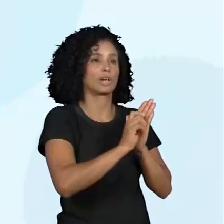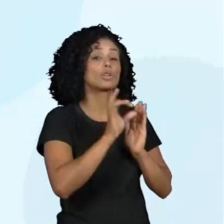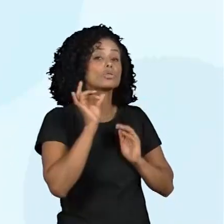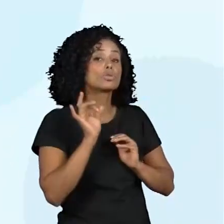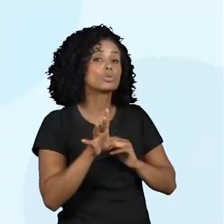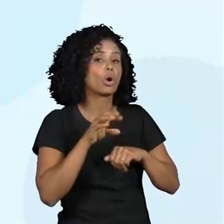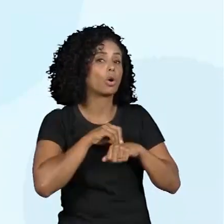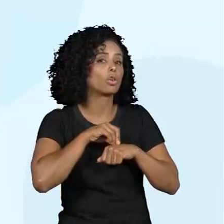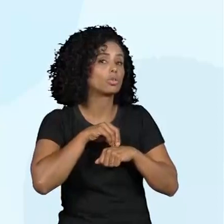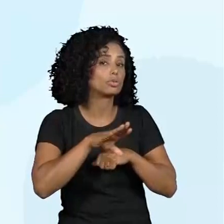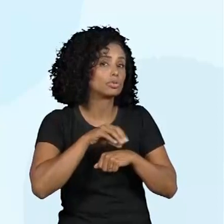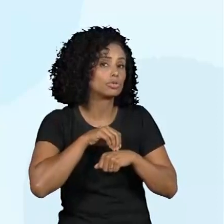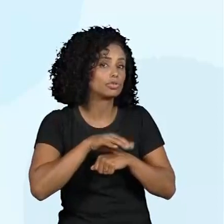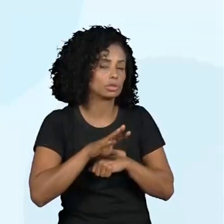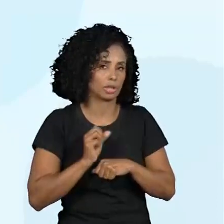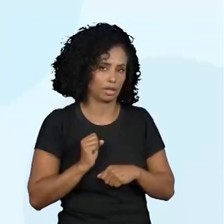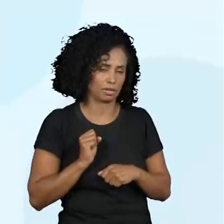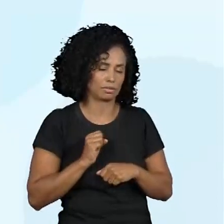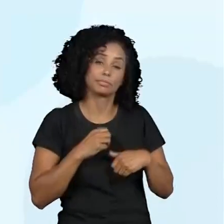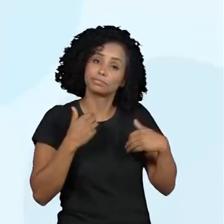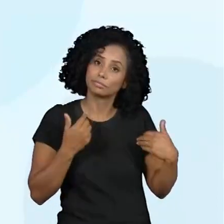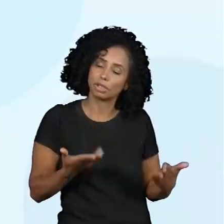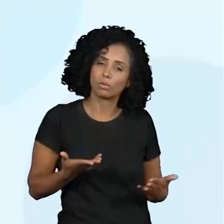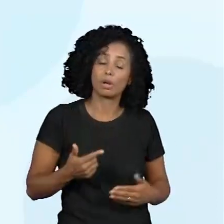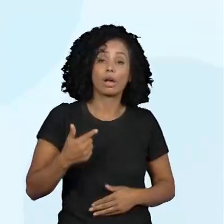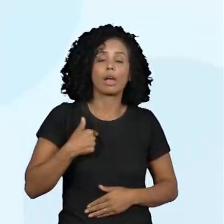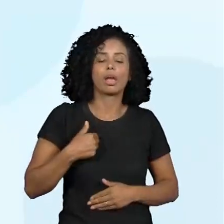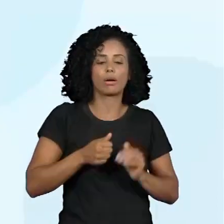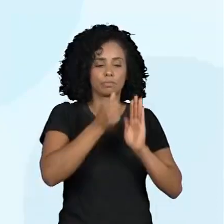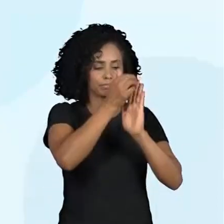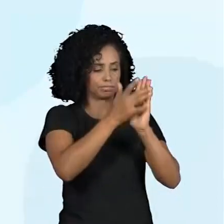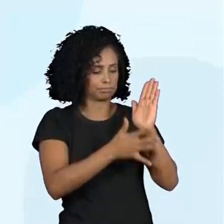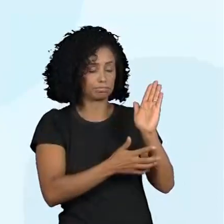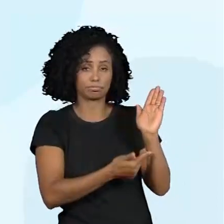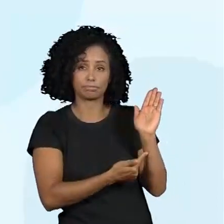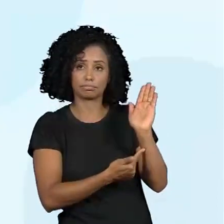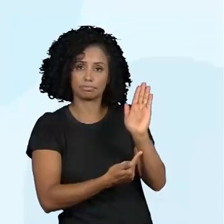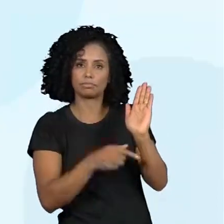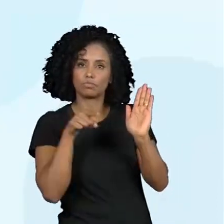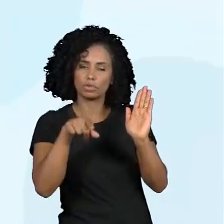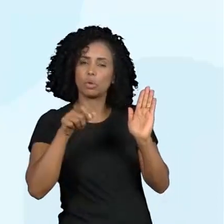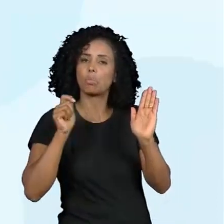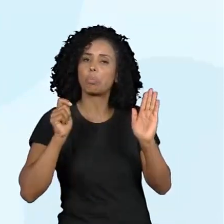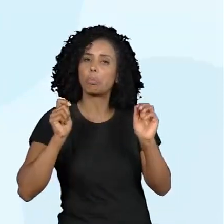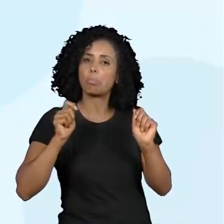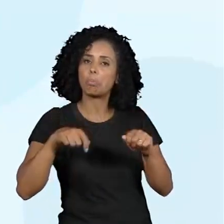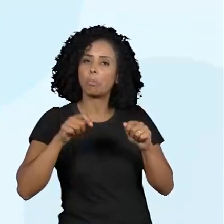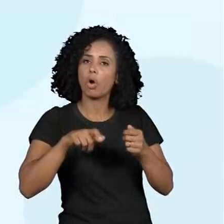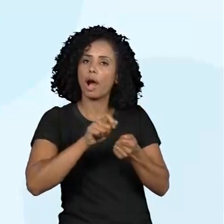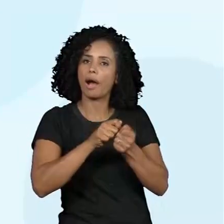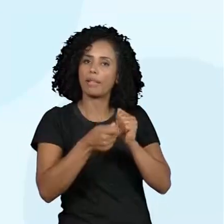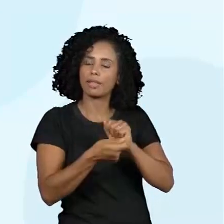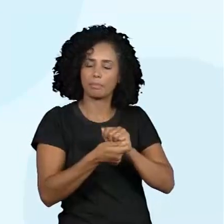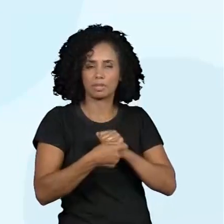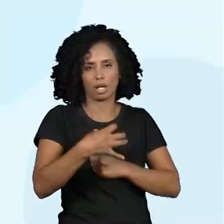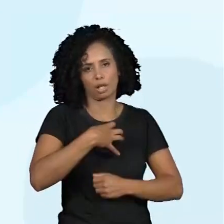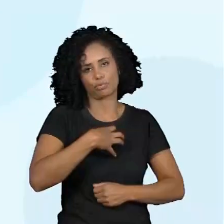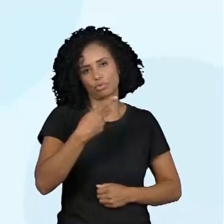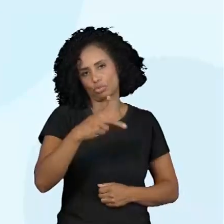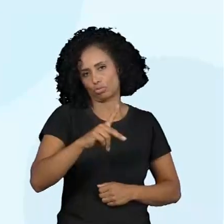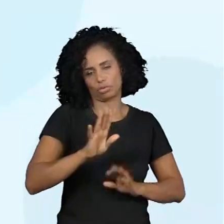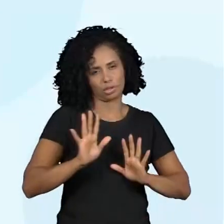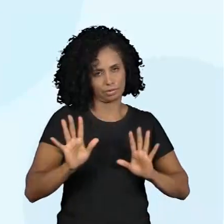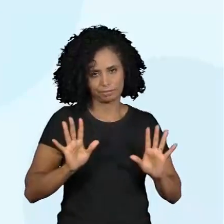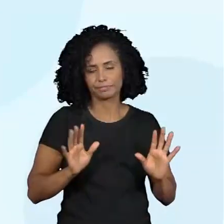sugestões, quer dizer que no seu roteiro você pode adaptar conforme as suas necessidades de